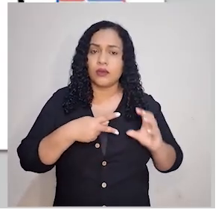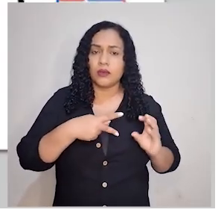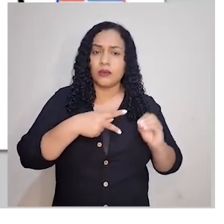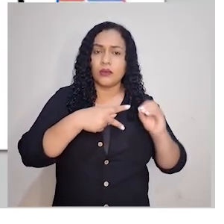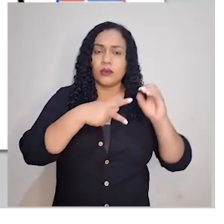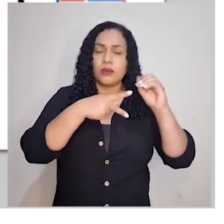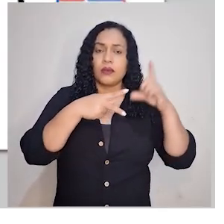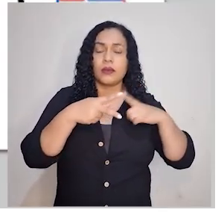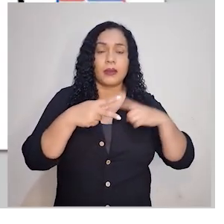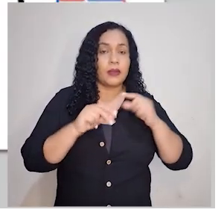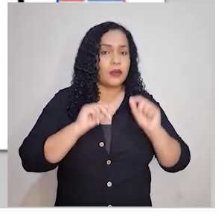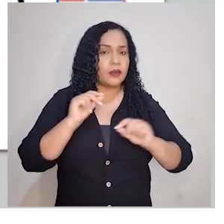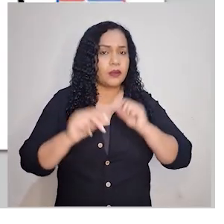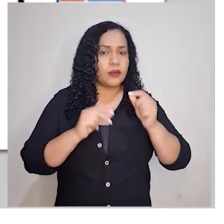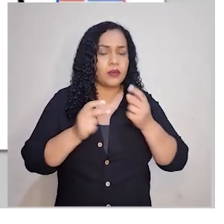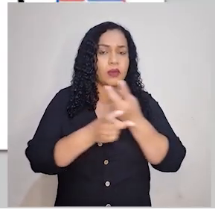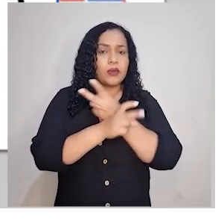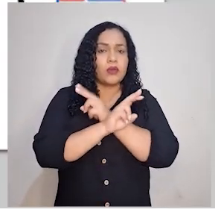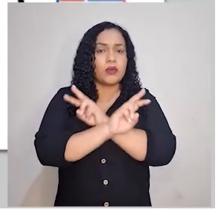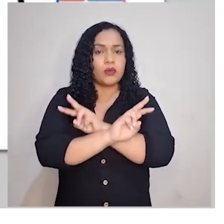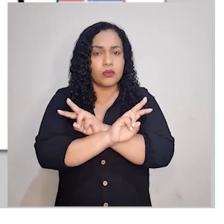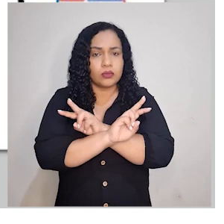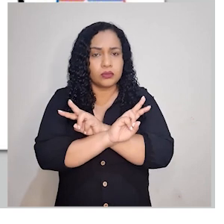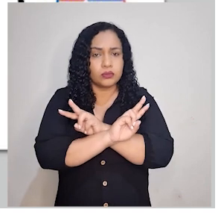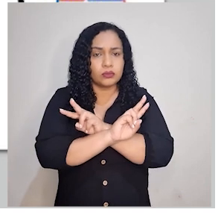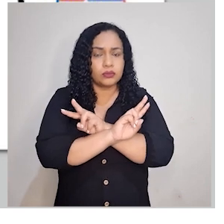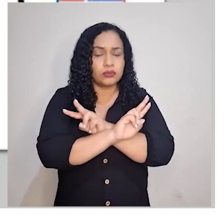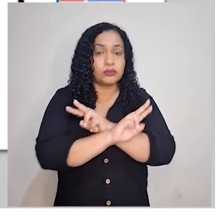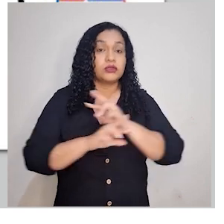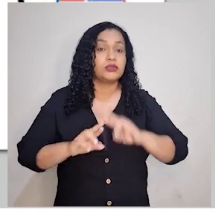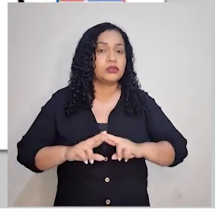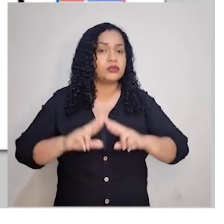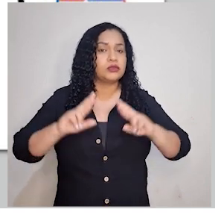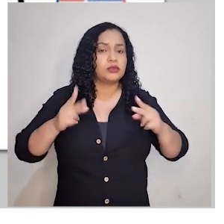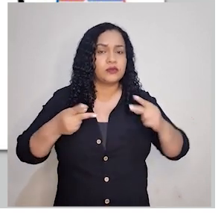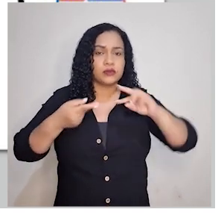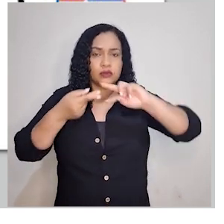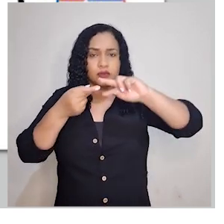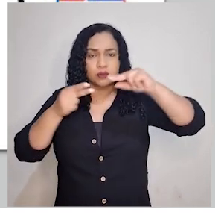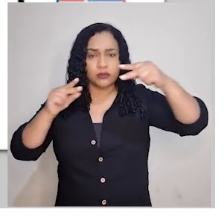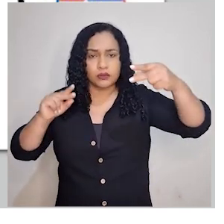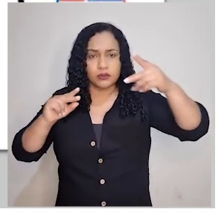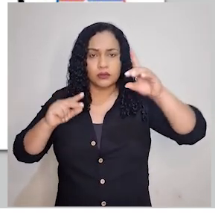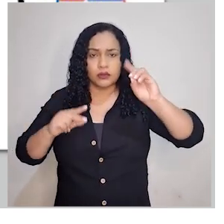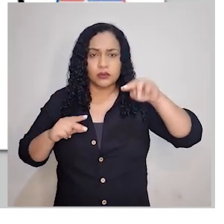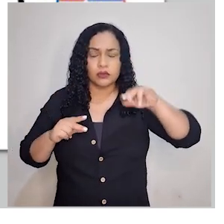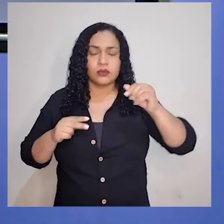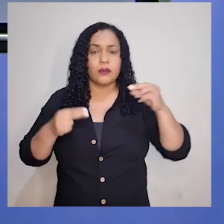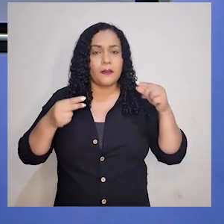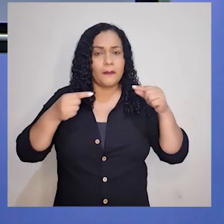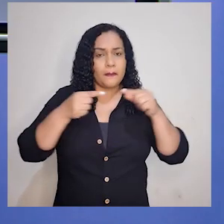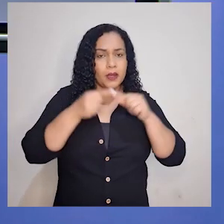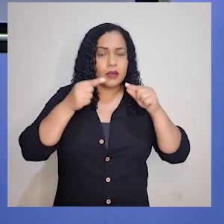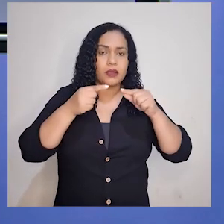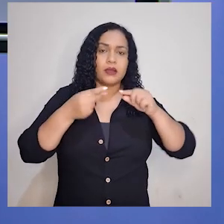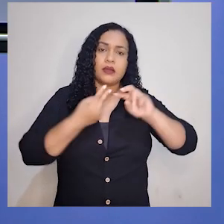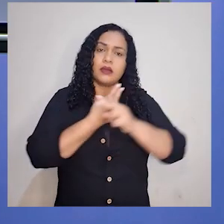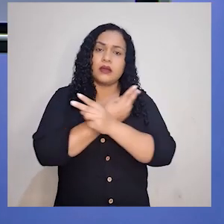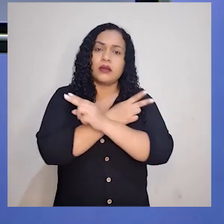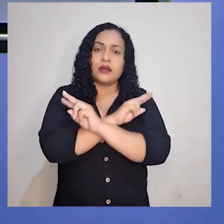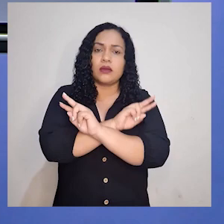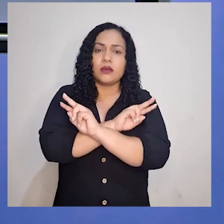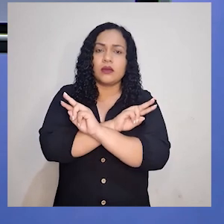com 8 proteínas, nós temos a formação dos cromossomos. Portanto, diferentes sequências de DNA formam